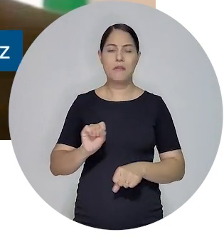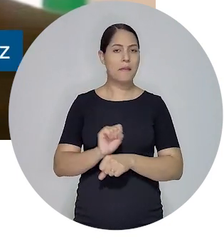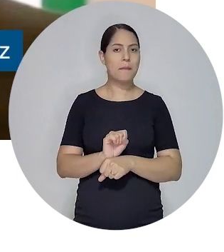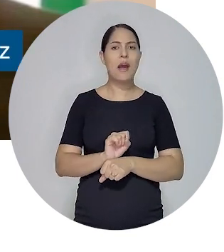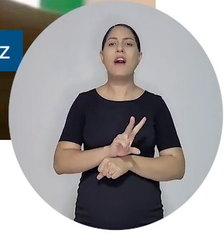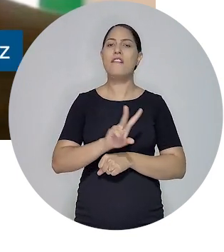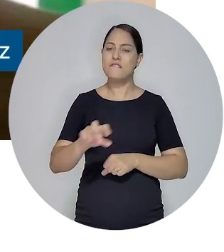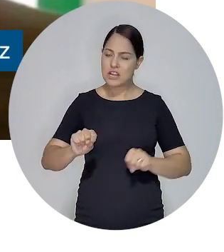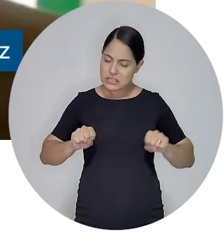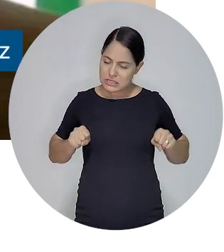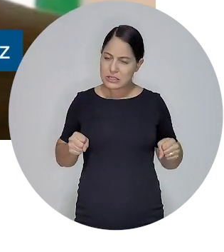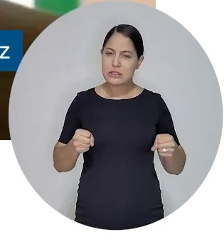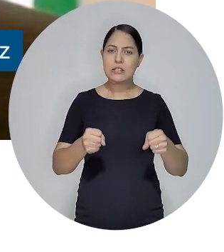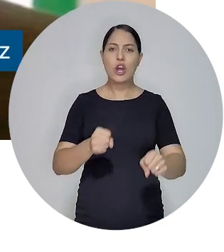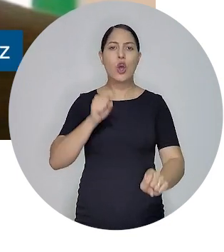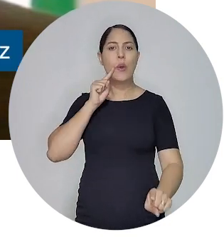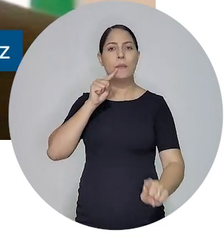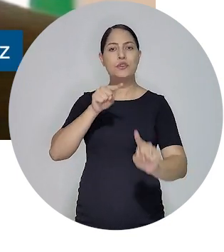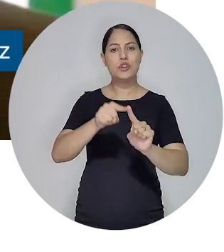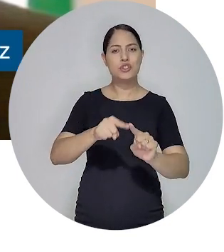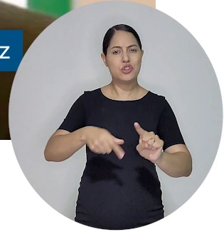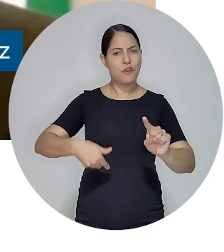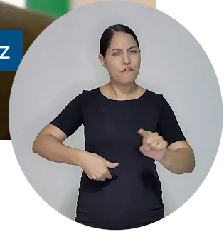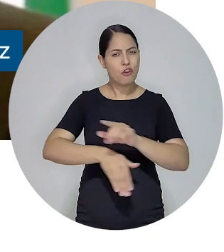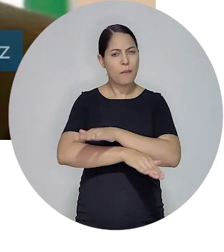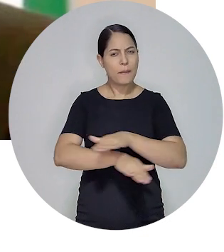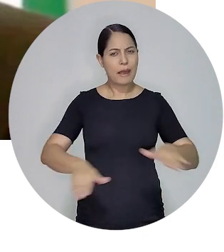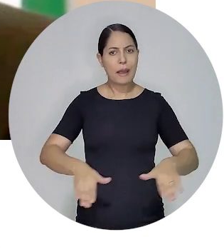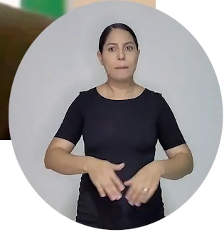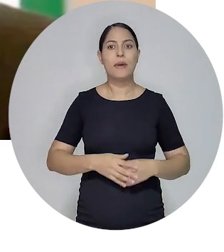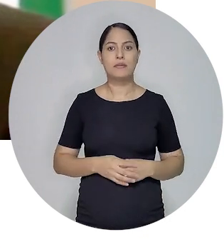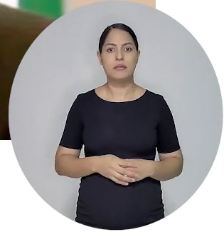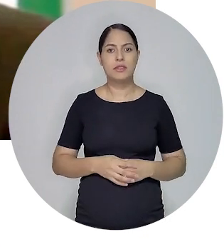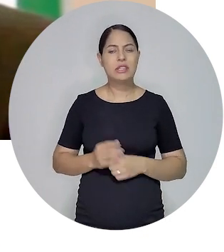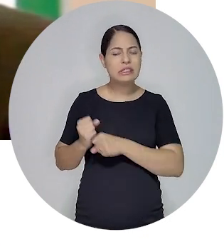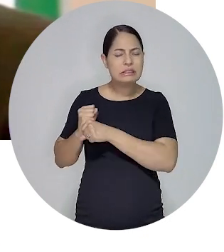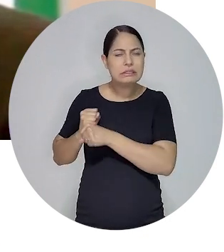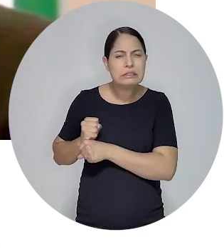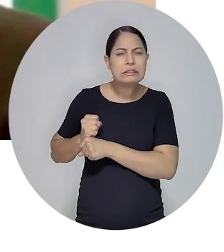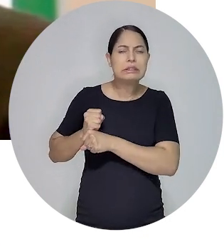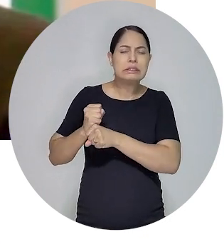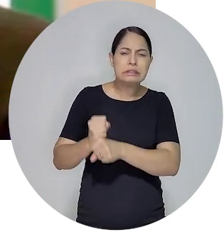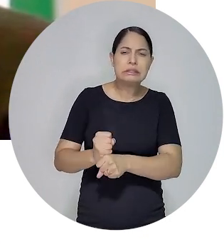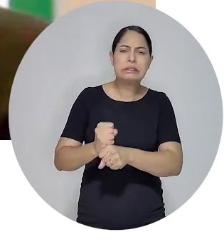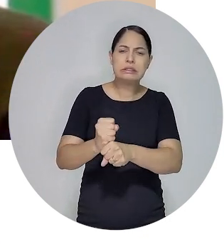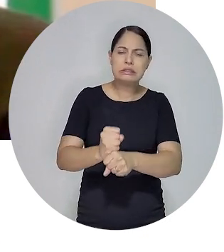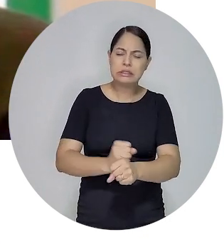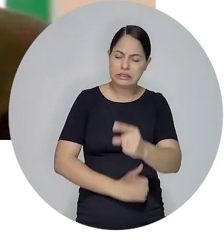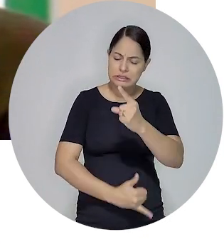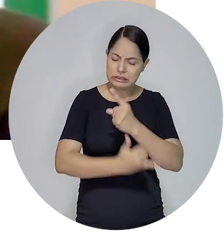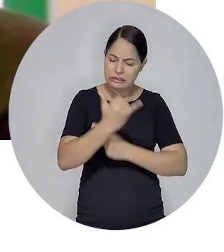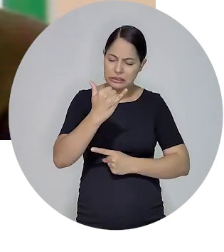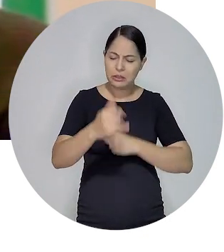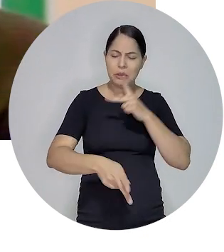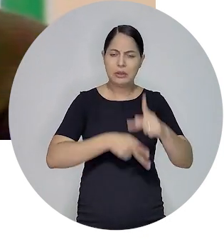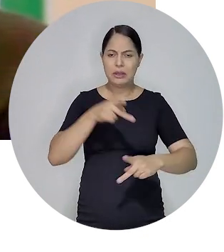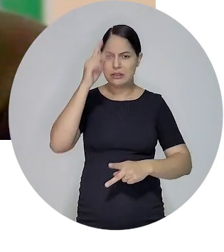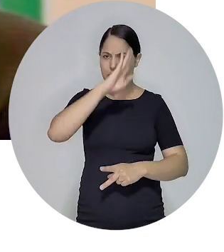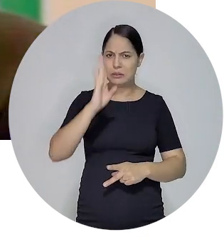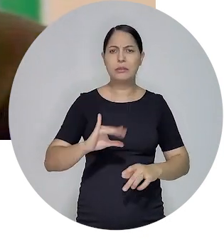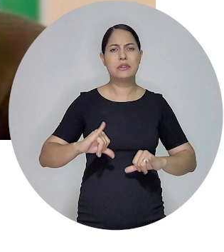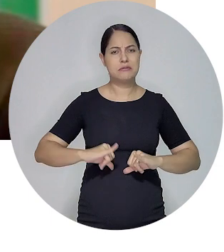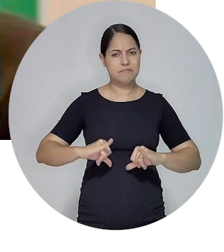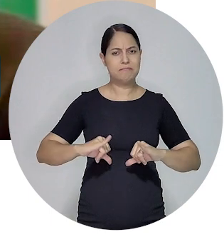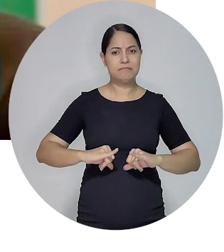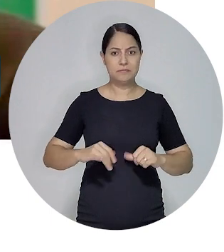a OAB não medirá esforços para contribuir com o combate à mazela da fome, que ano após ano vitima milhares de